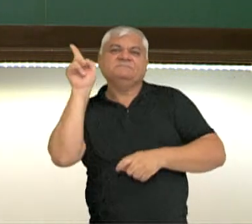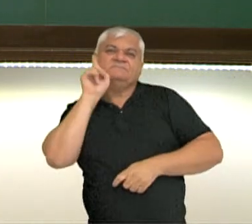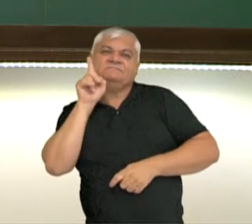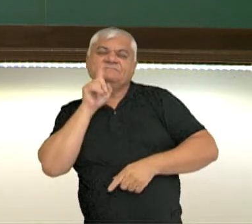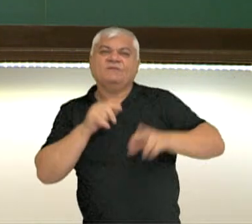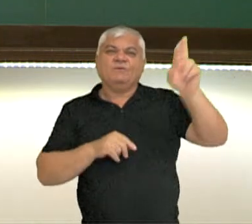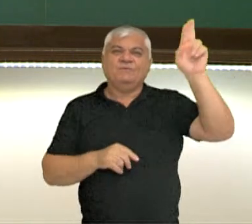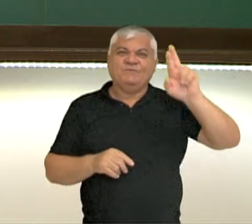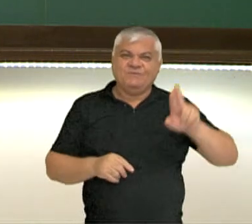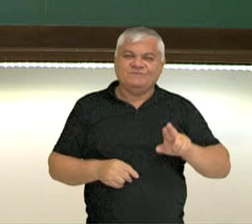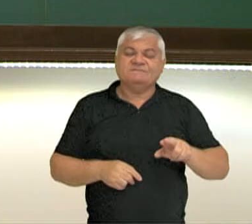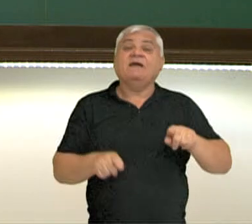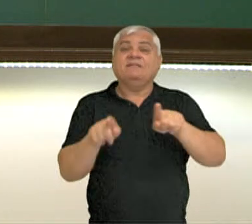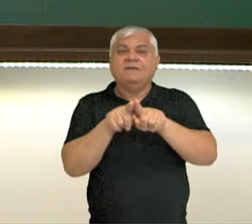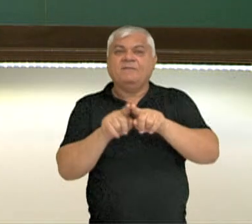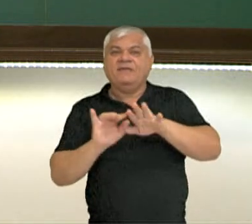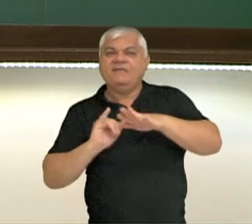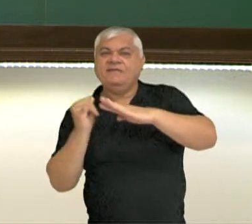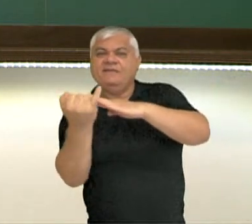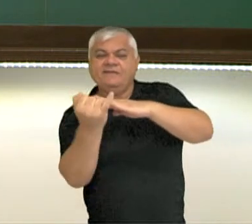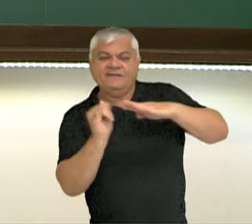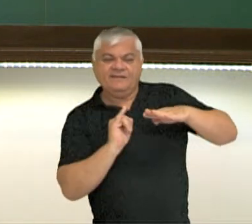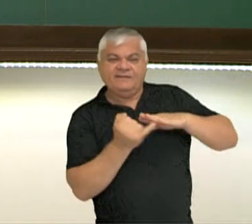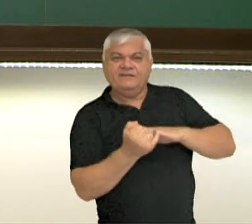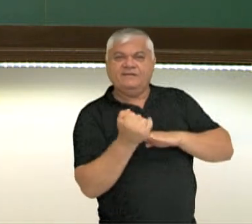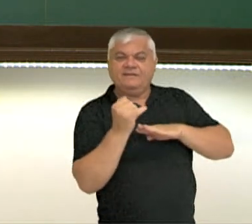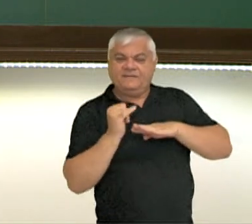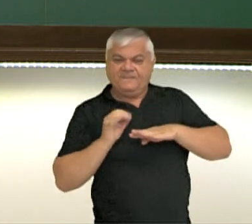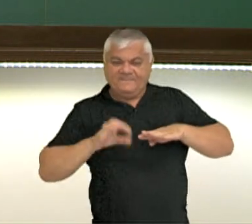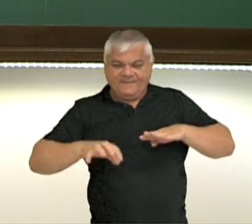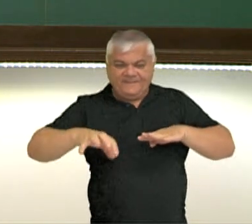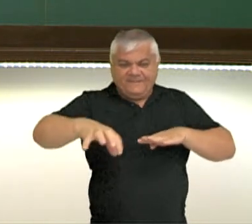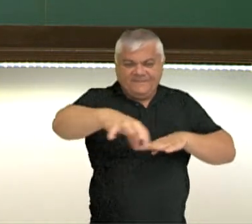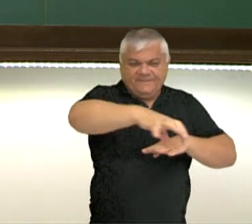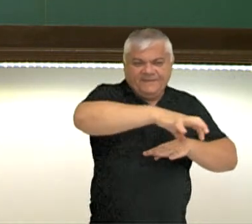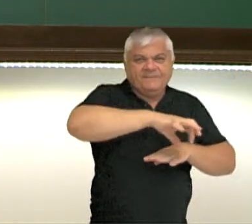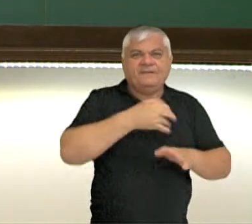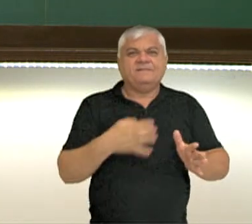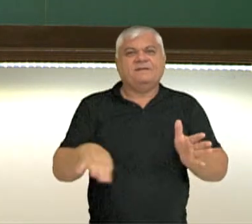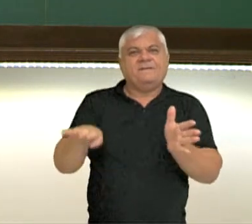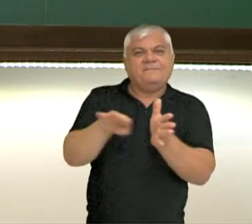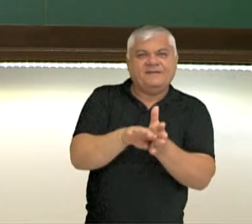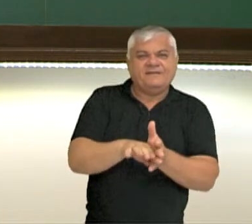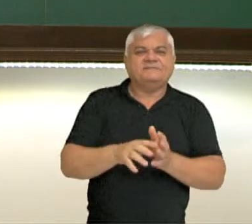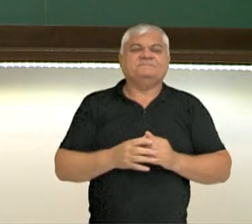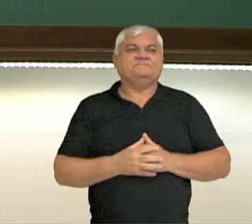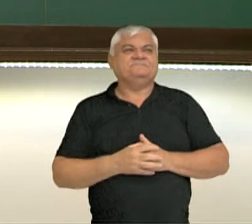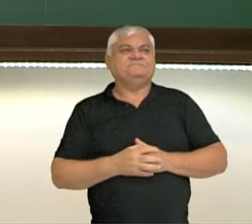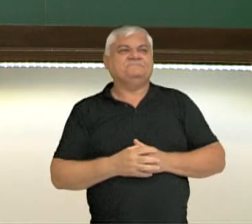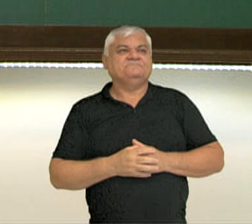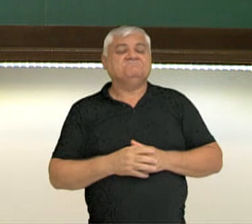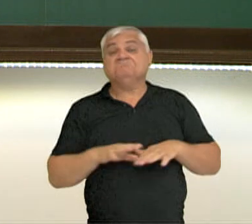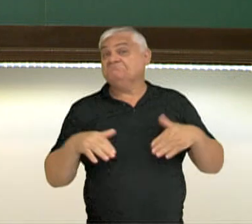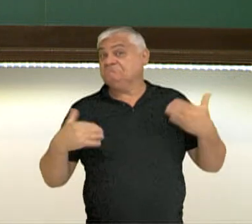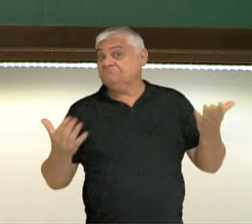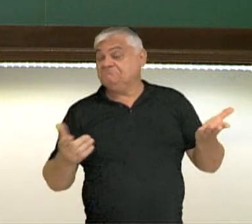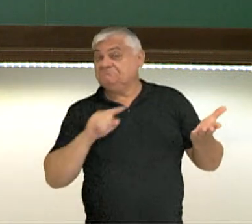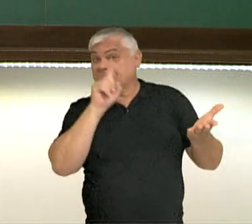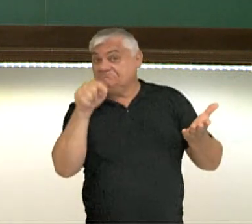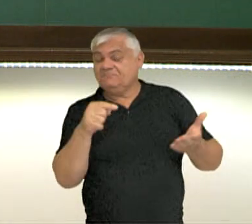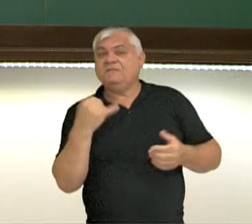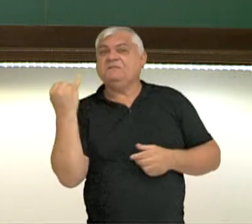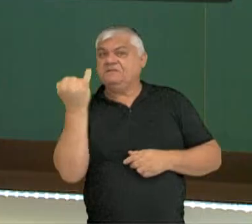e pequenas ilhas, com pequenas embarcações, para fazer essas paradas até chegar nas duas regiões. Seja como for, as duas são